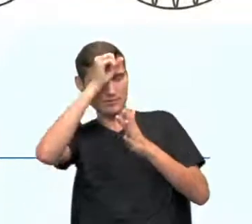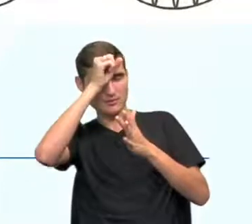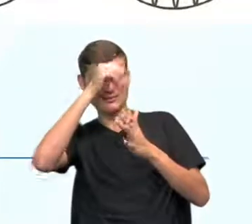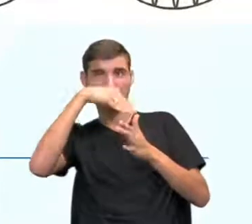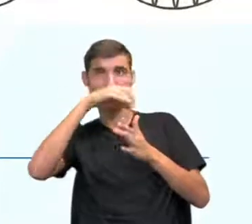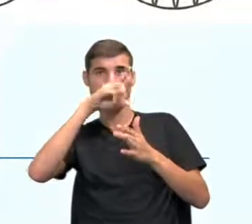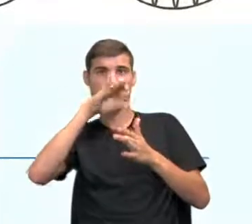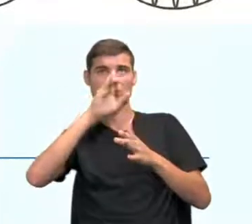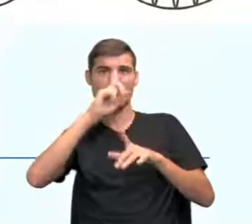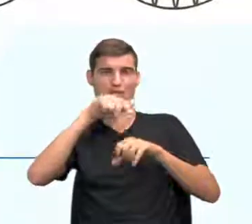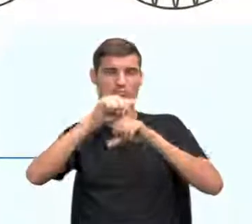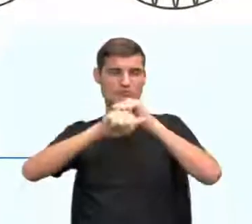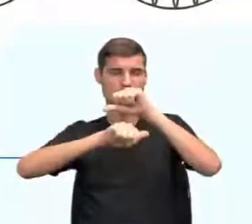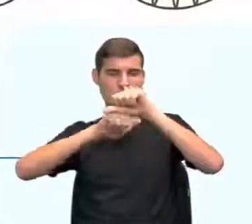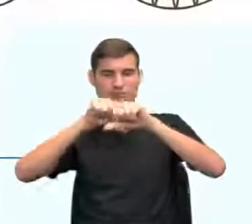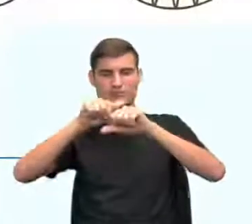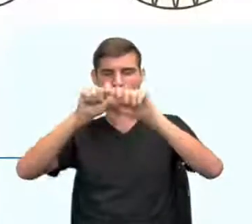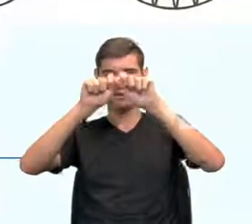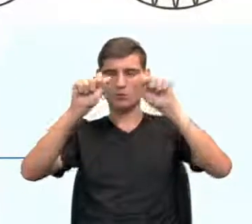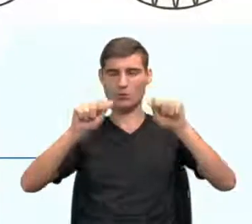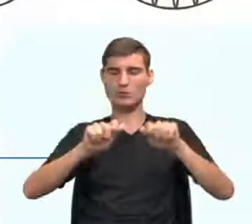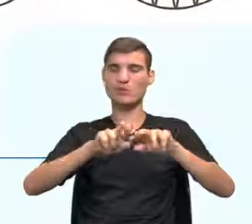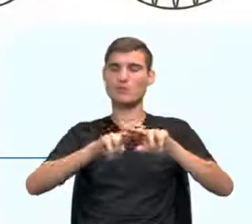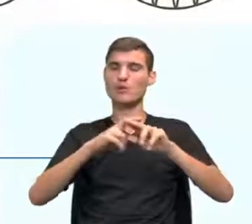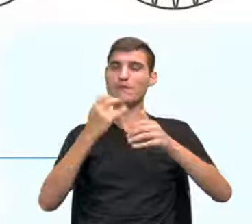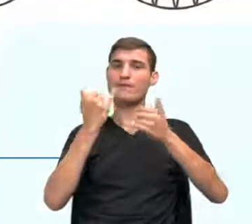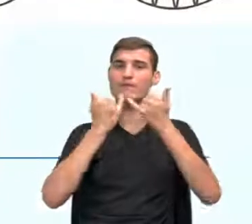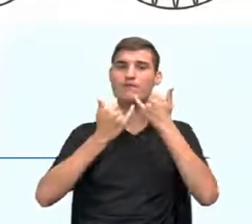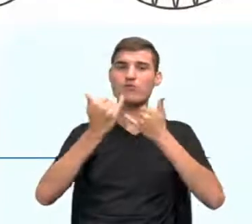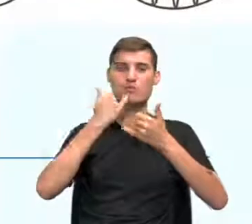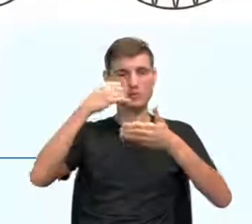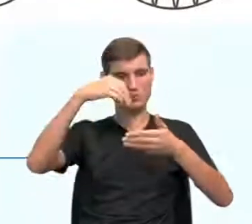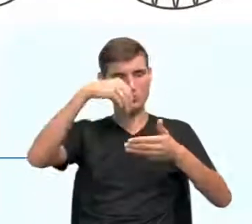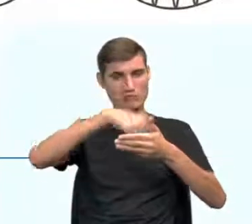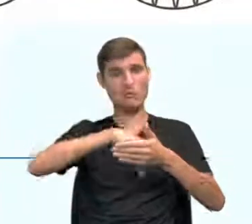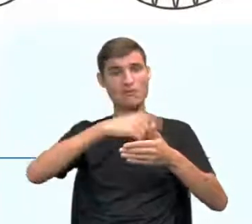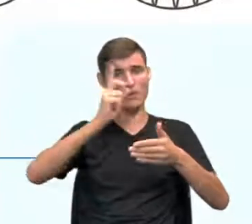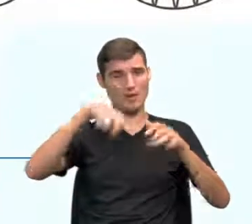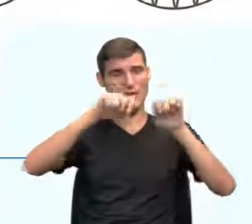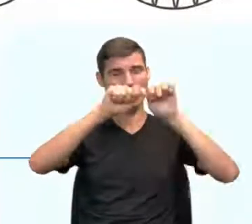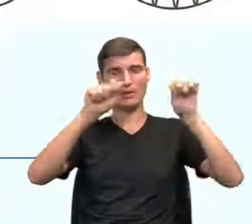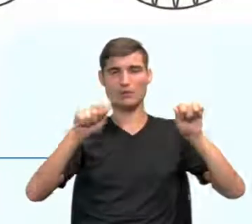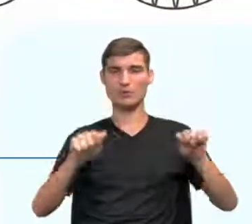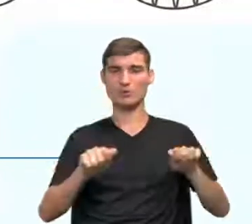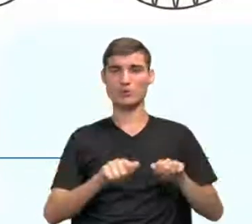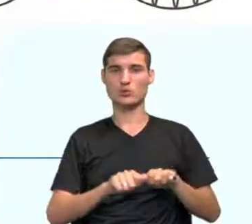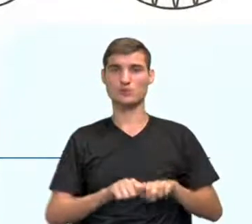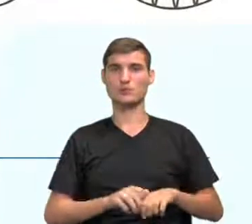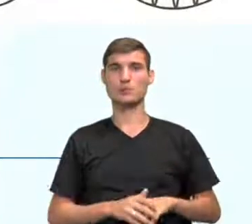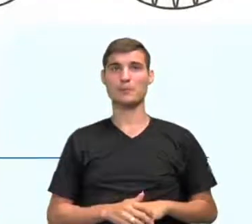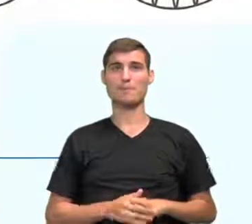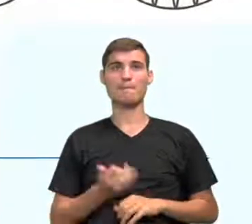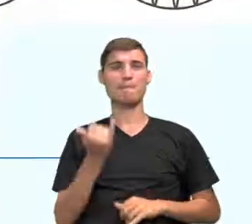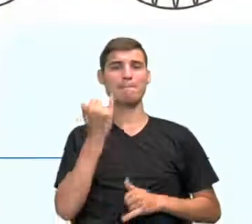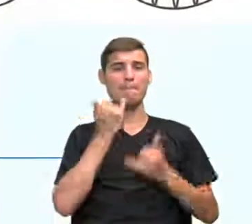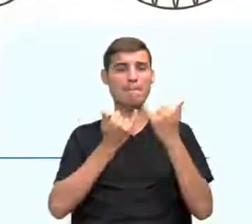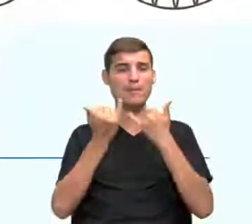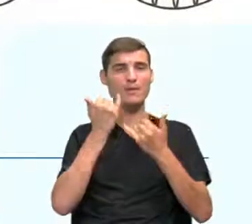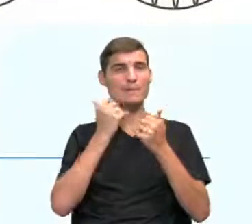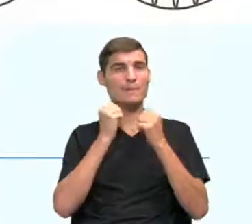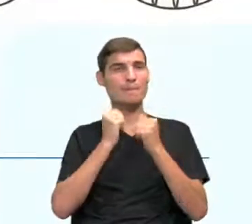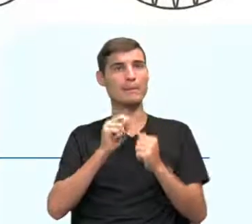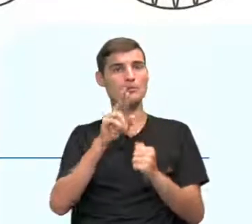a portadora analógica a partir de uma informação analógica. Então, é tudo analógico. A informação, ela pode